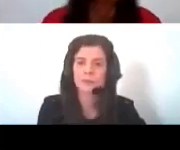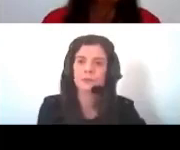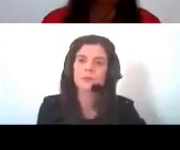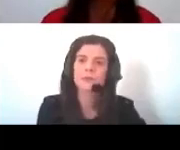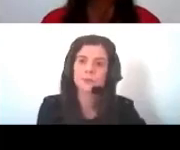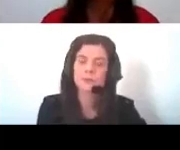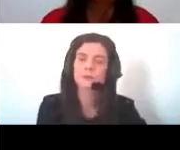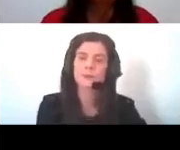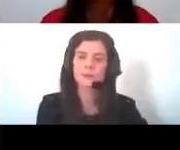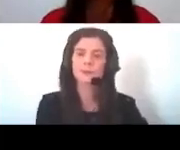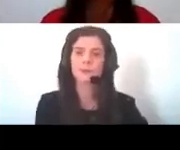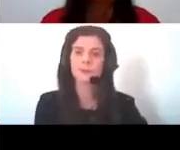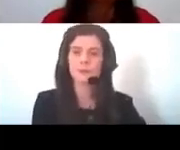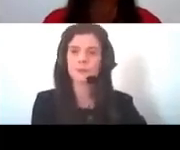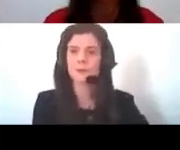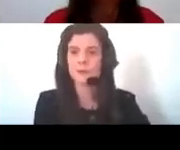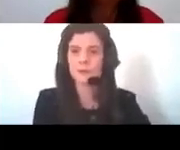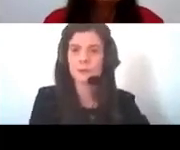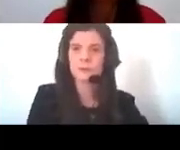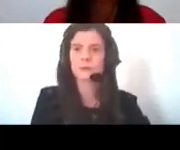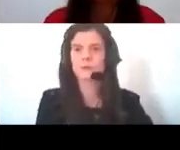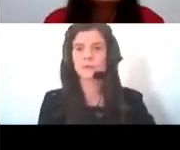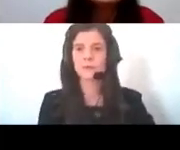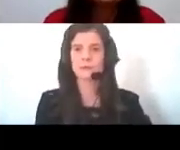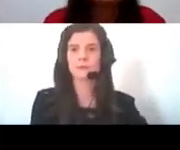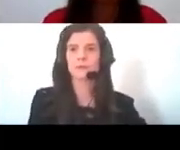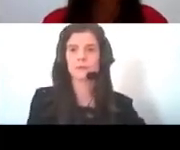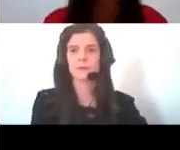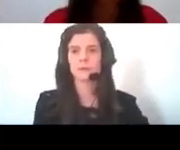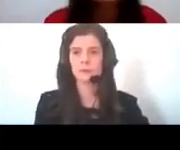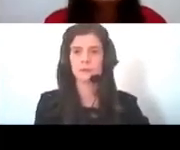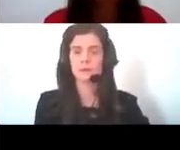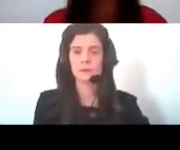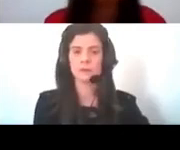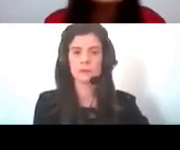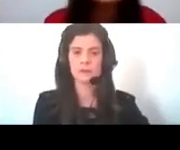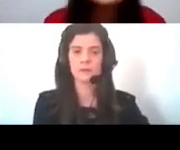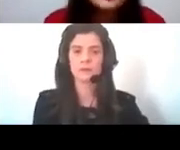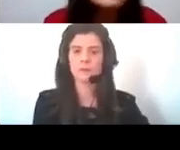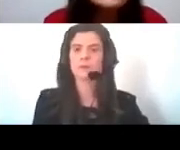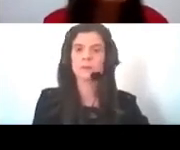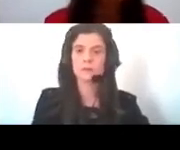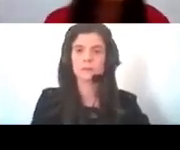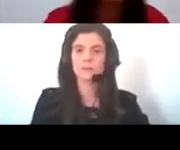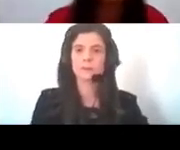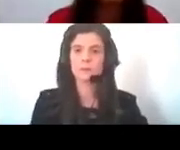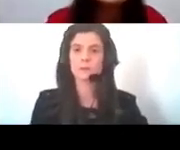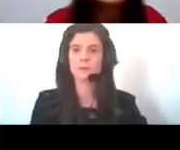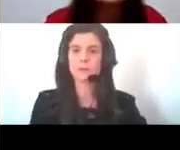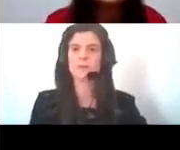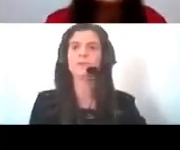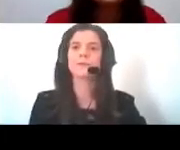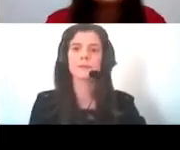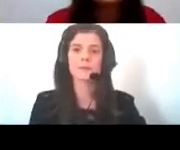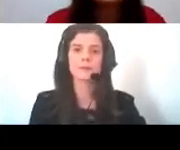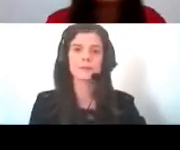os nossos servidores, ouvir quem a gente atende, para que a gente esteja sempre na busca constante de melhoria do nosso